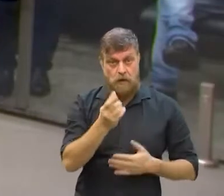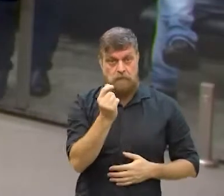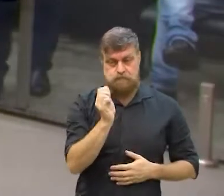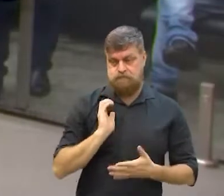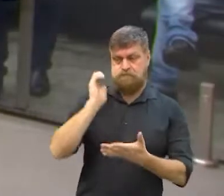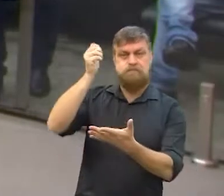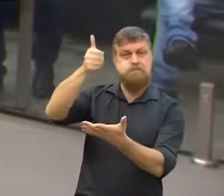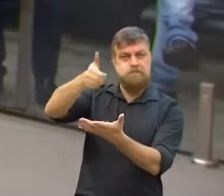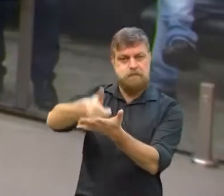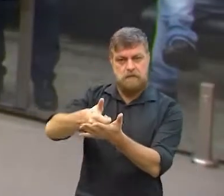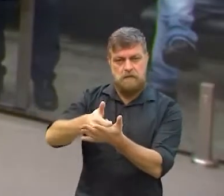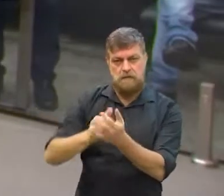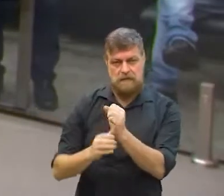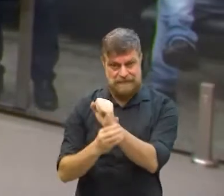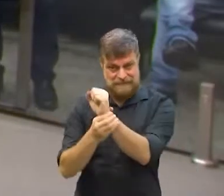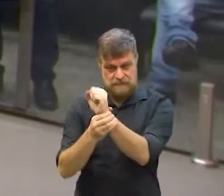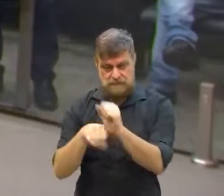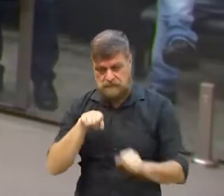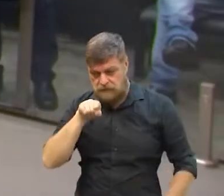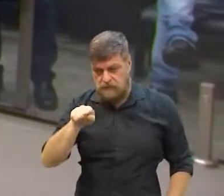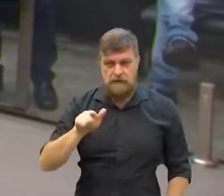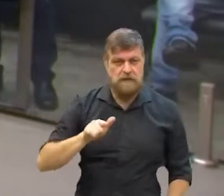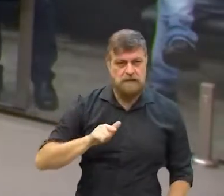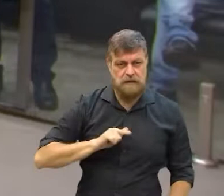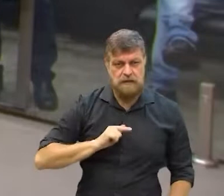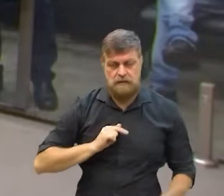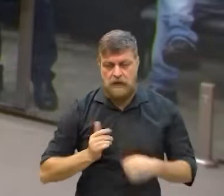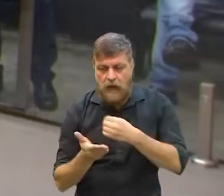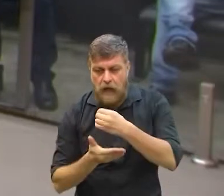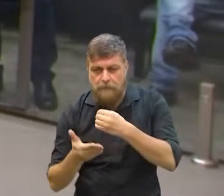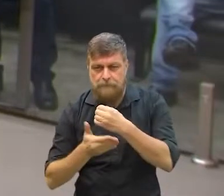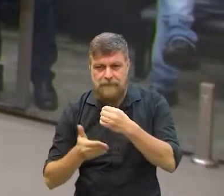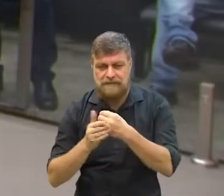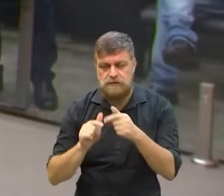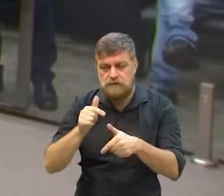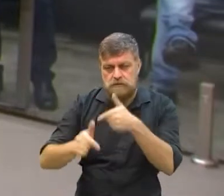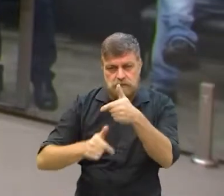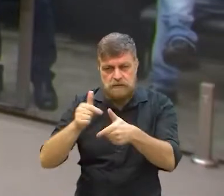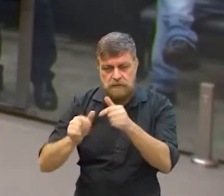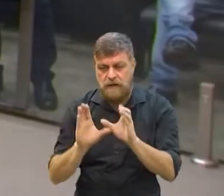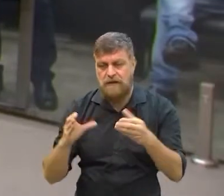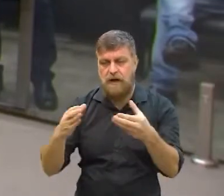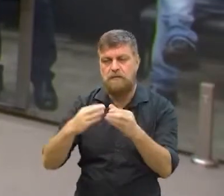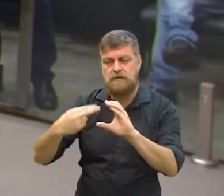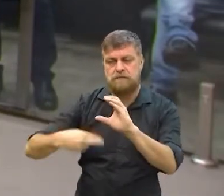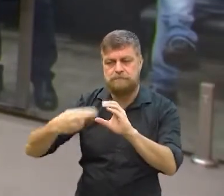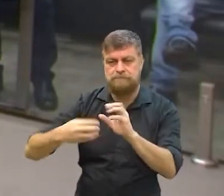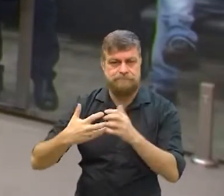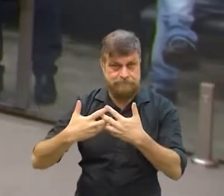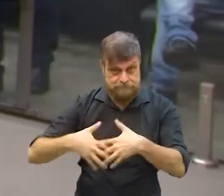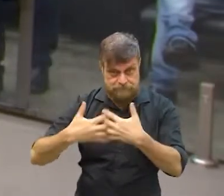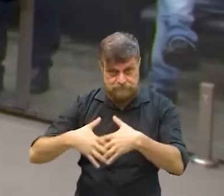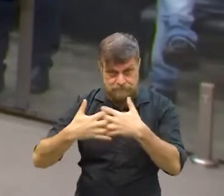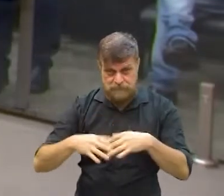de recursos, né, para garantir ali um mínimo de condição de atuação das cooperativas. Só